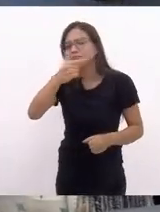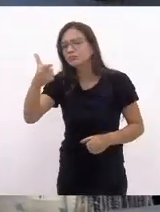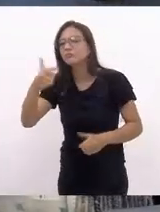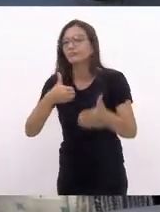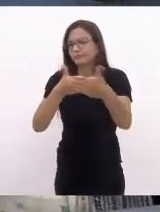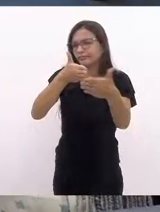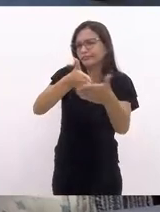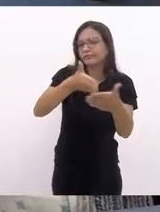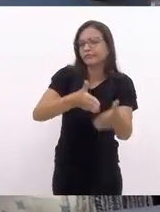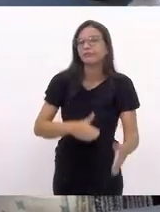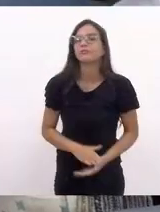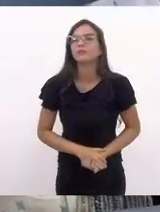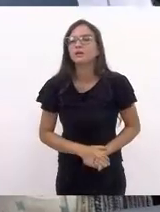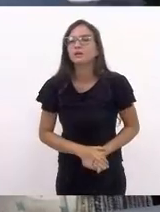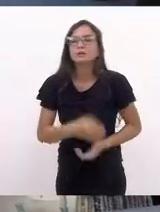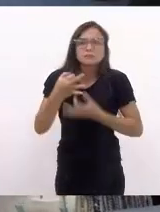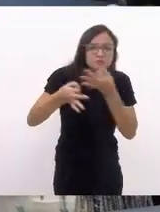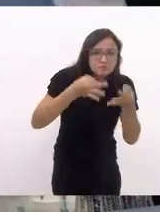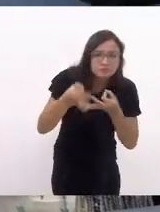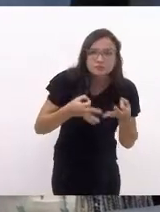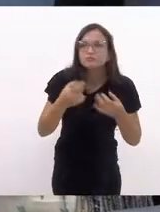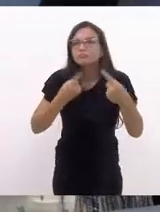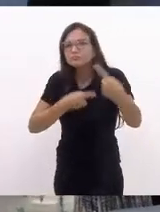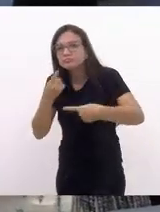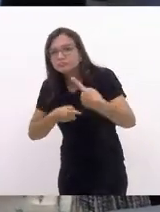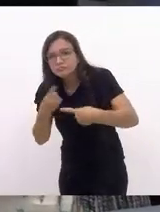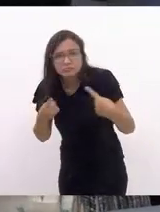divertido e discussão na vida quero te pedir